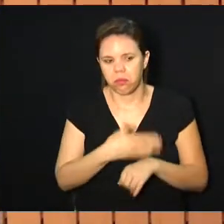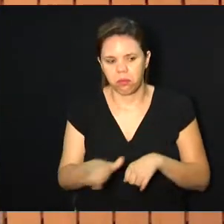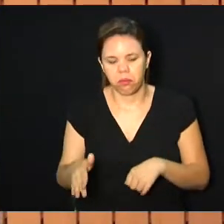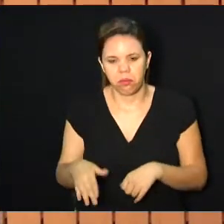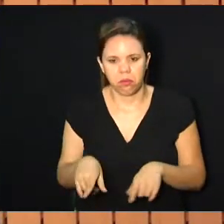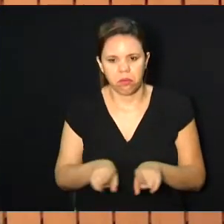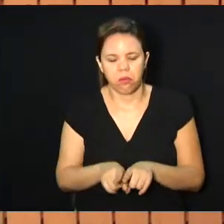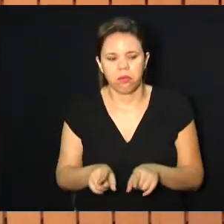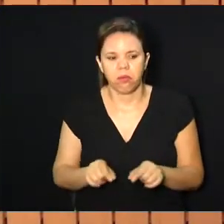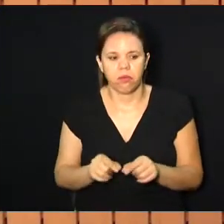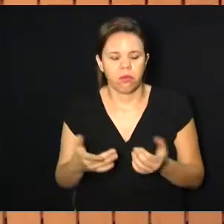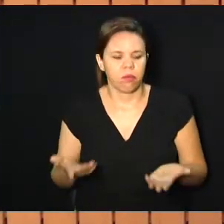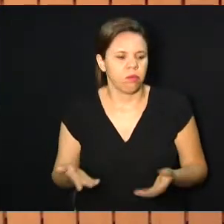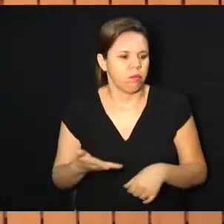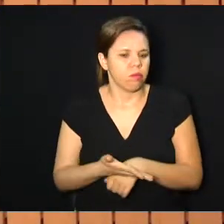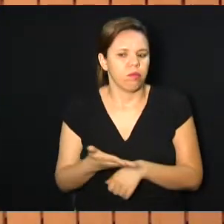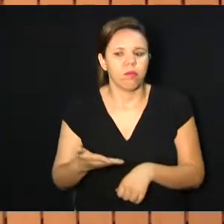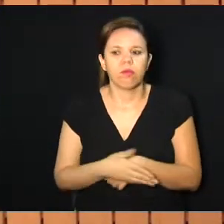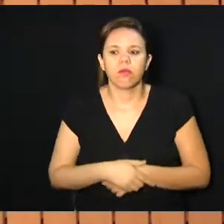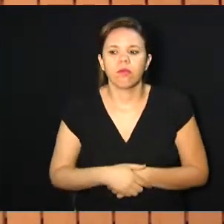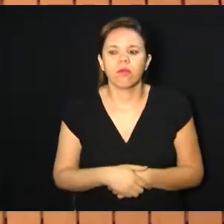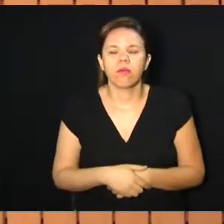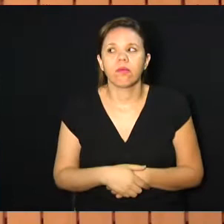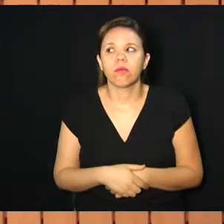também de participação.